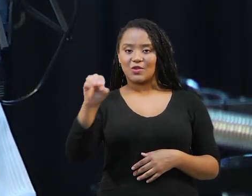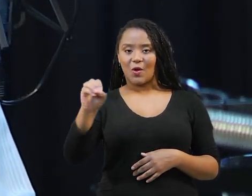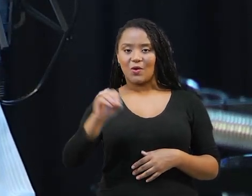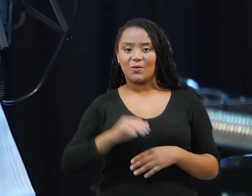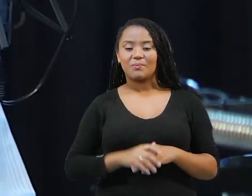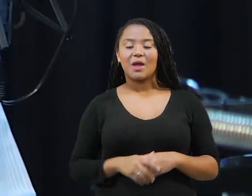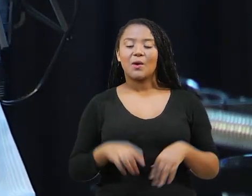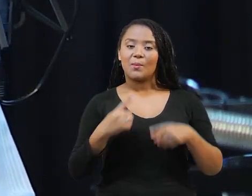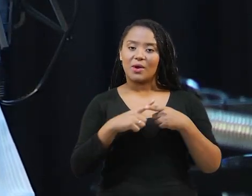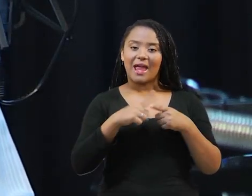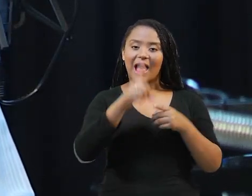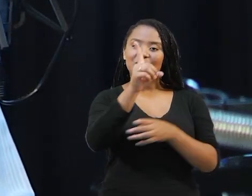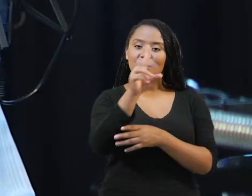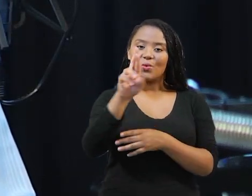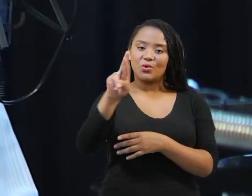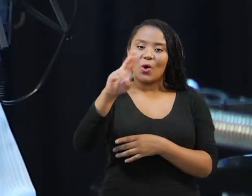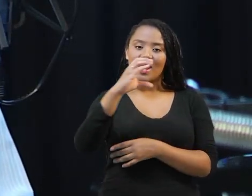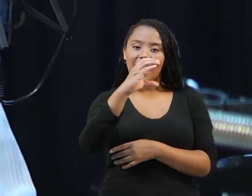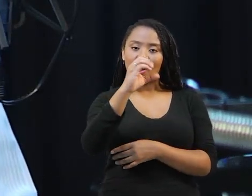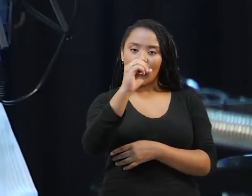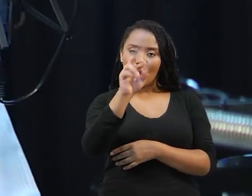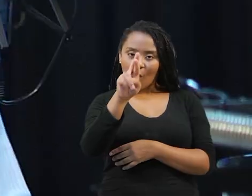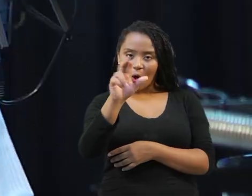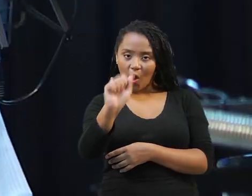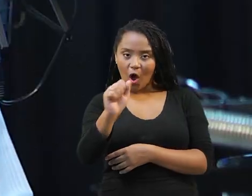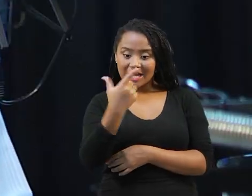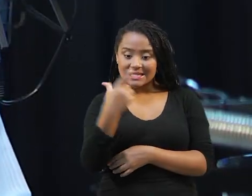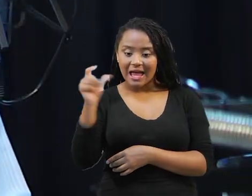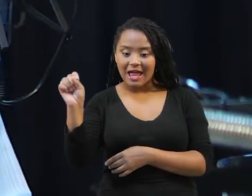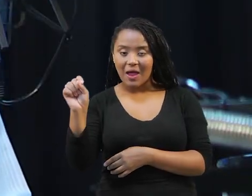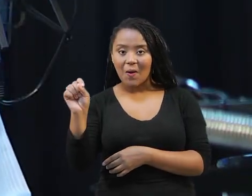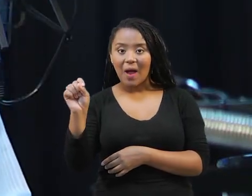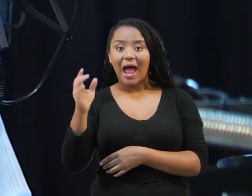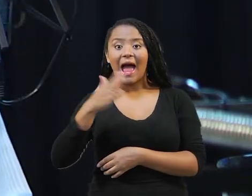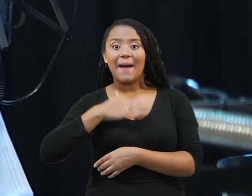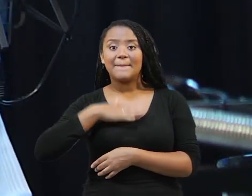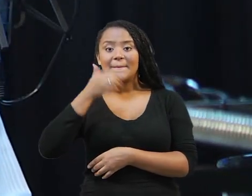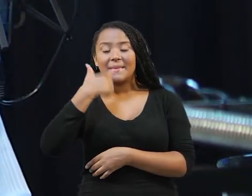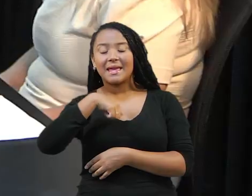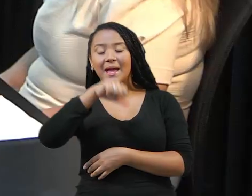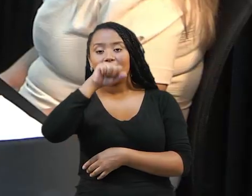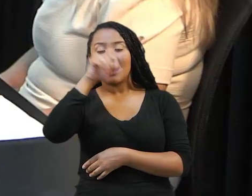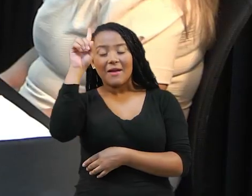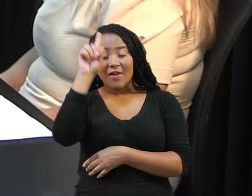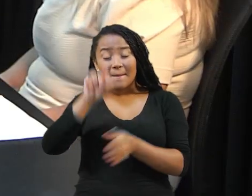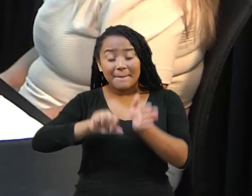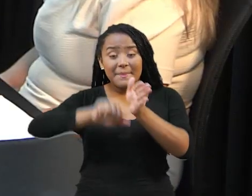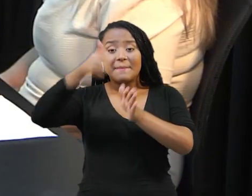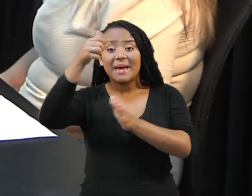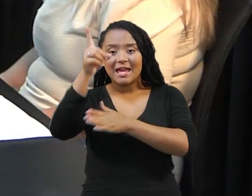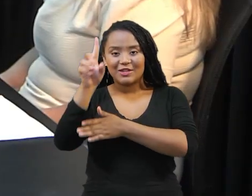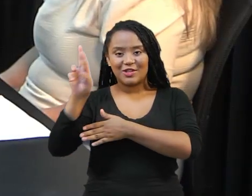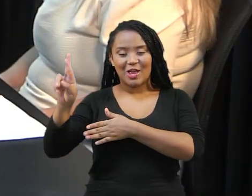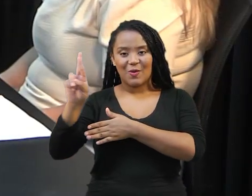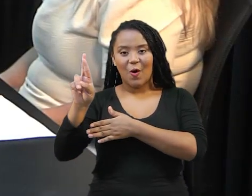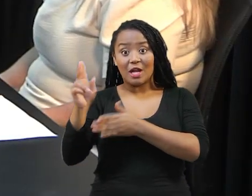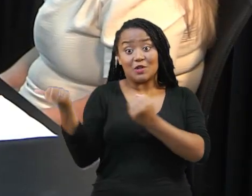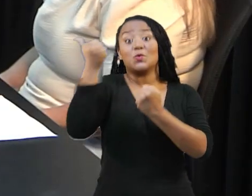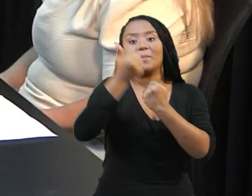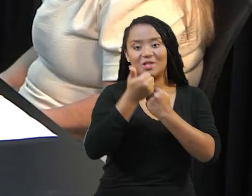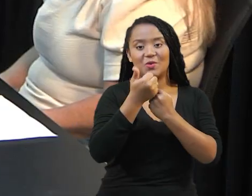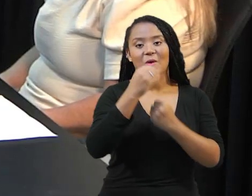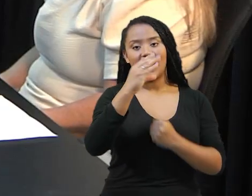depois que a doutora Cora deixou a diretoria, minha mãe foi a primeira diretora do Conservatório Estadual de Música. Agora, uma curiosidade. Sim.